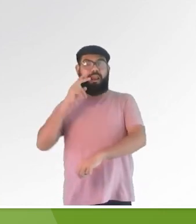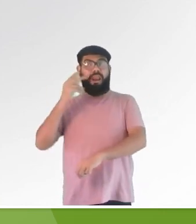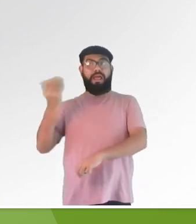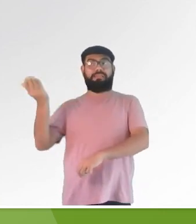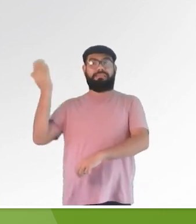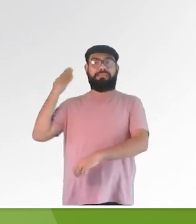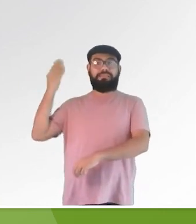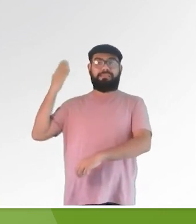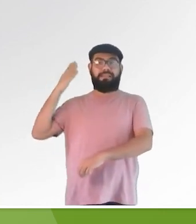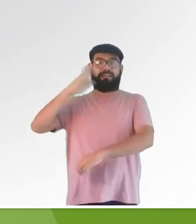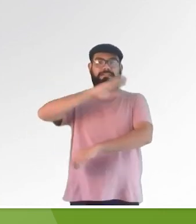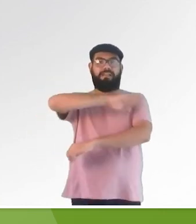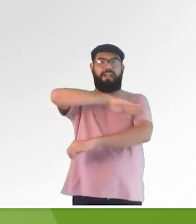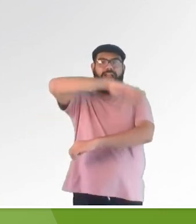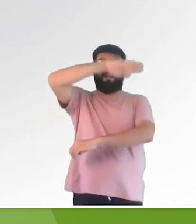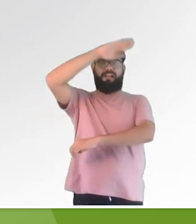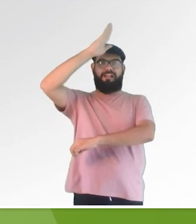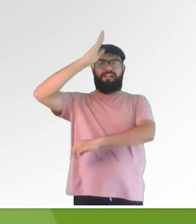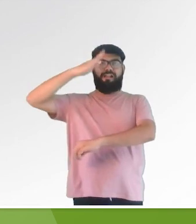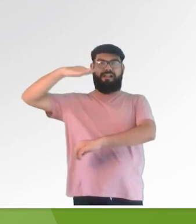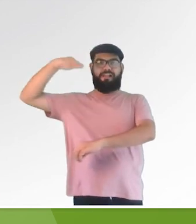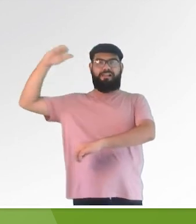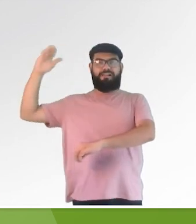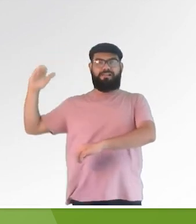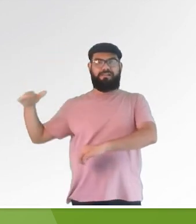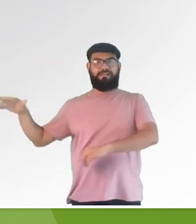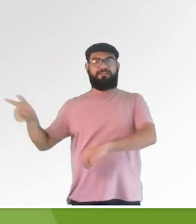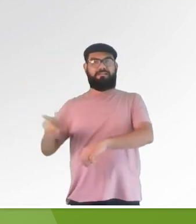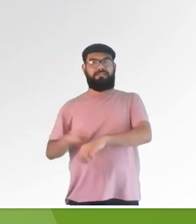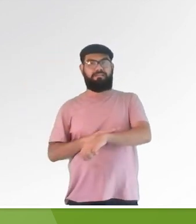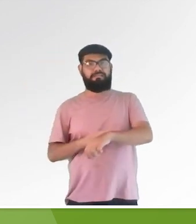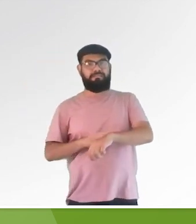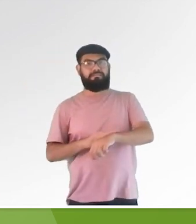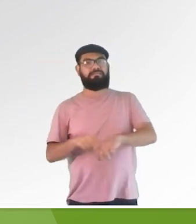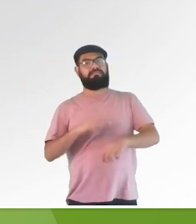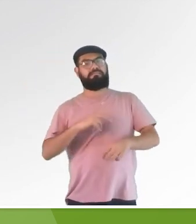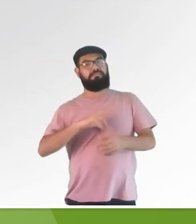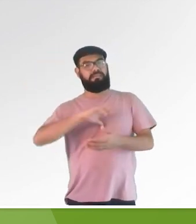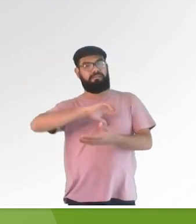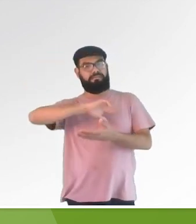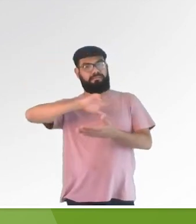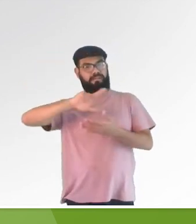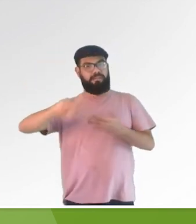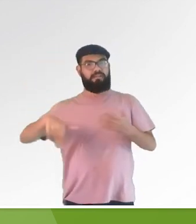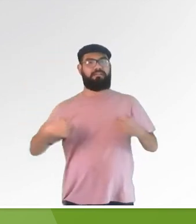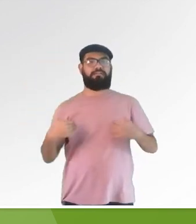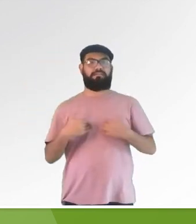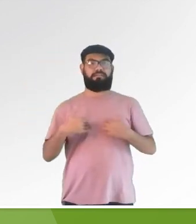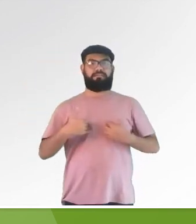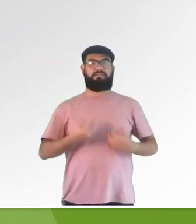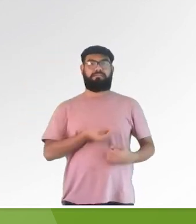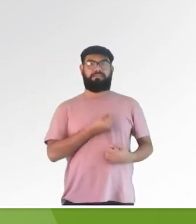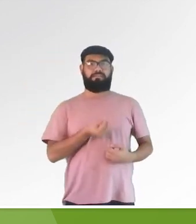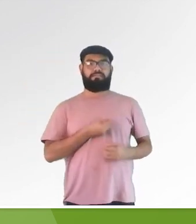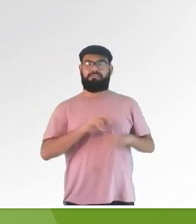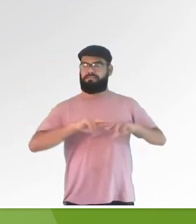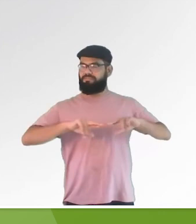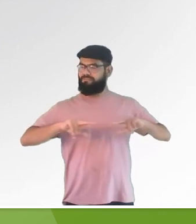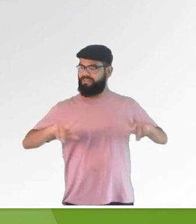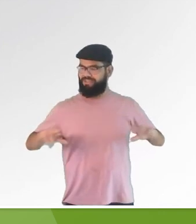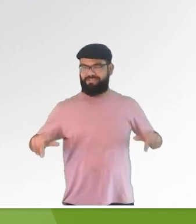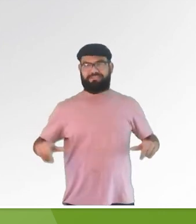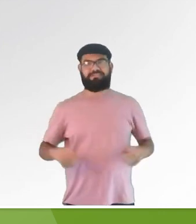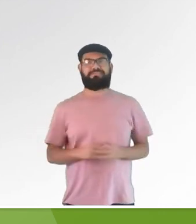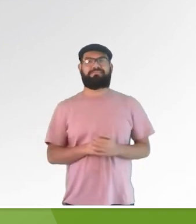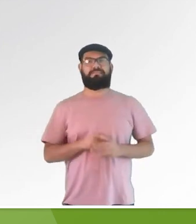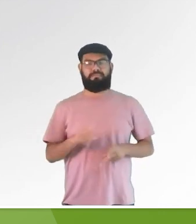a gente pega todo esse cenário, uma determinada área, a gente vai observar que existem diversos seres vivos, diversas populações que estão